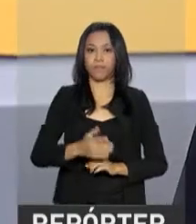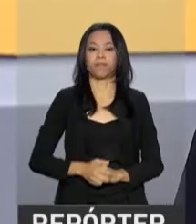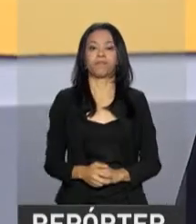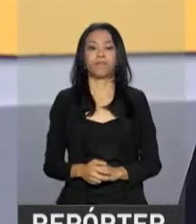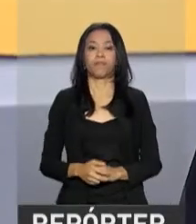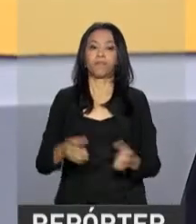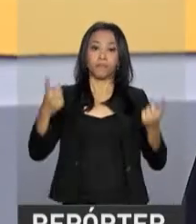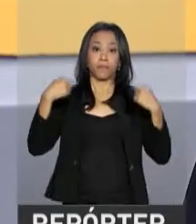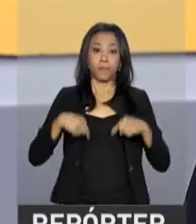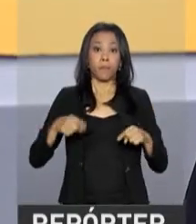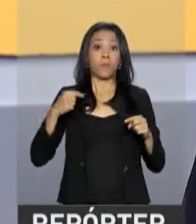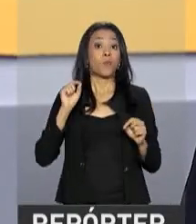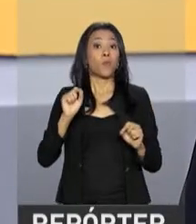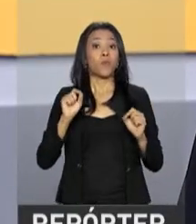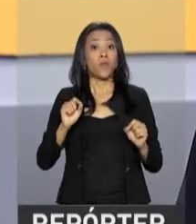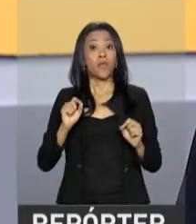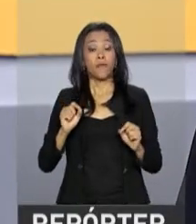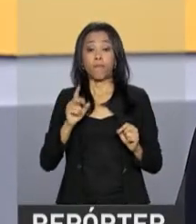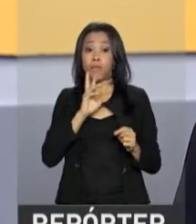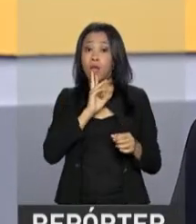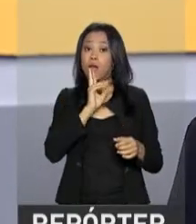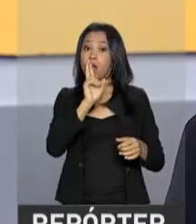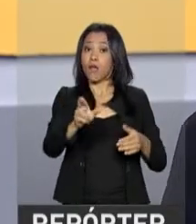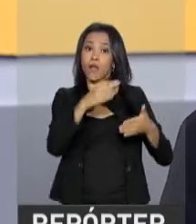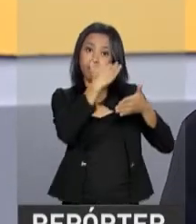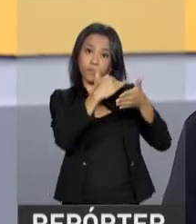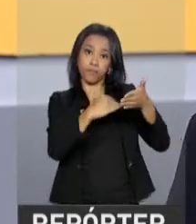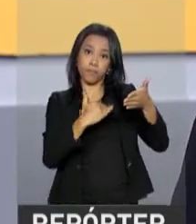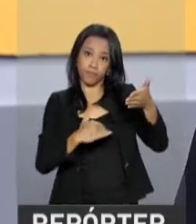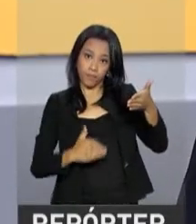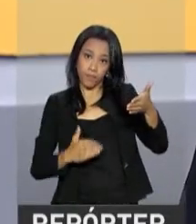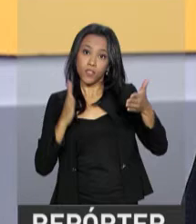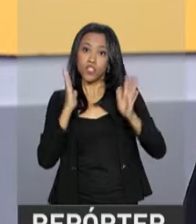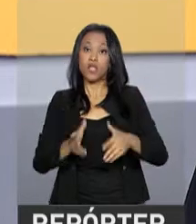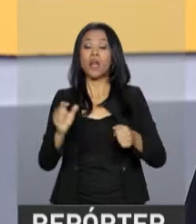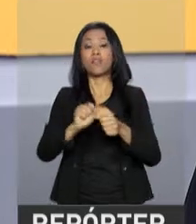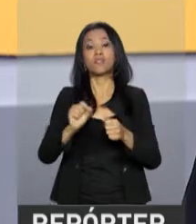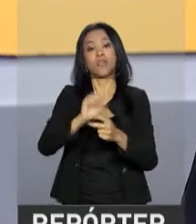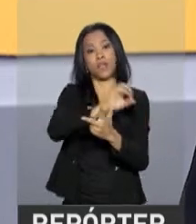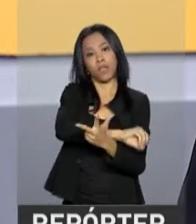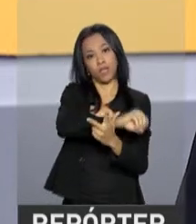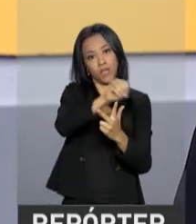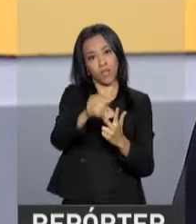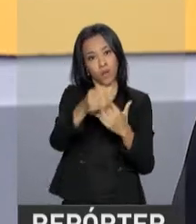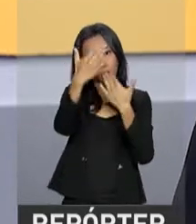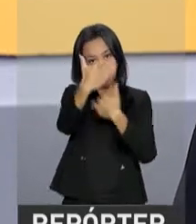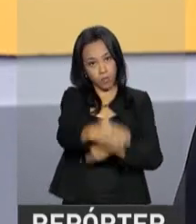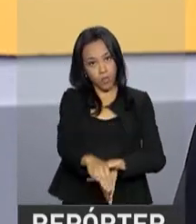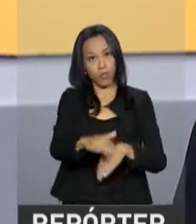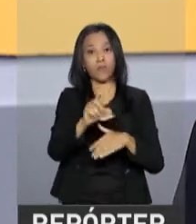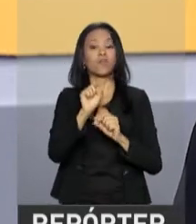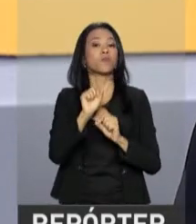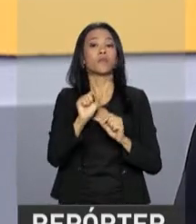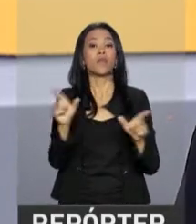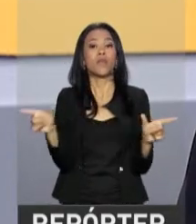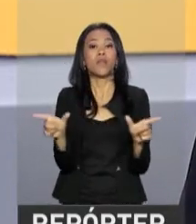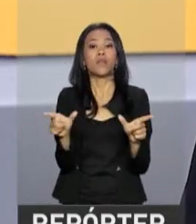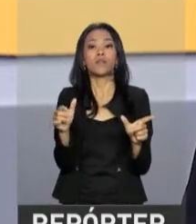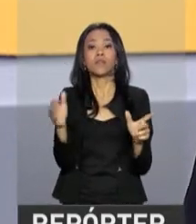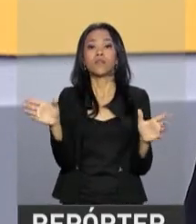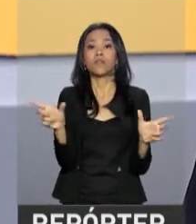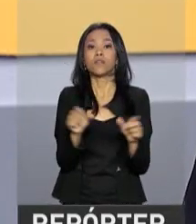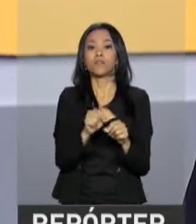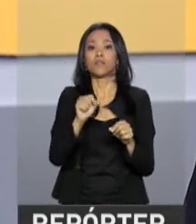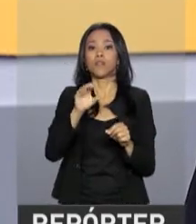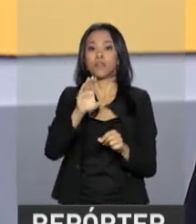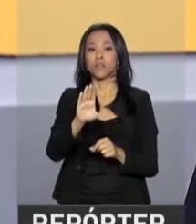os resultados dos estudantes que fizeram o exame nacional para certificação de competências de jovens e adultos o ensejo a